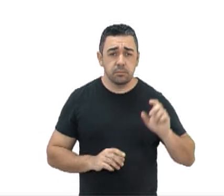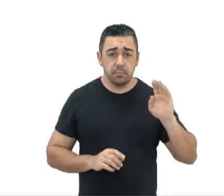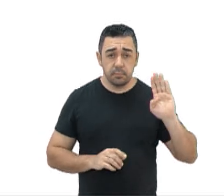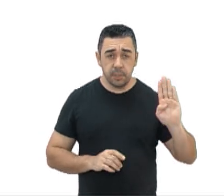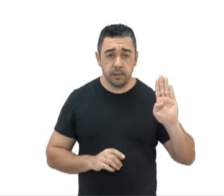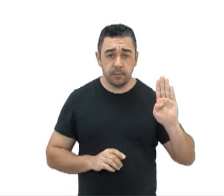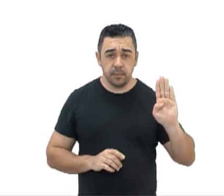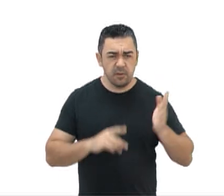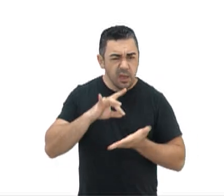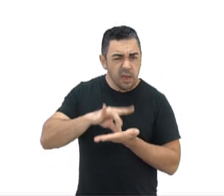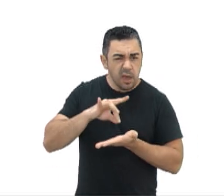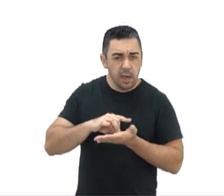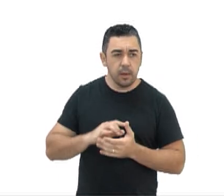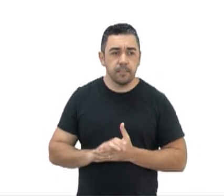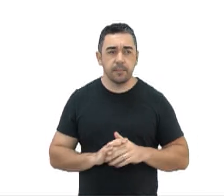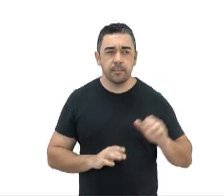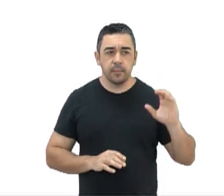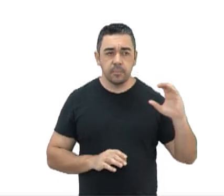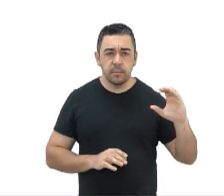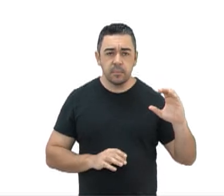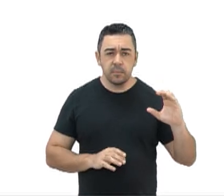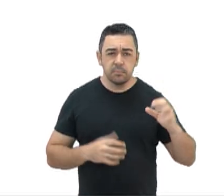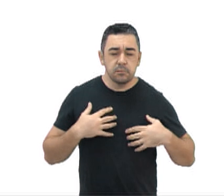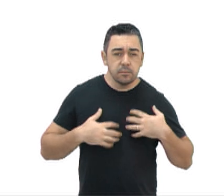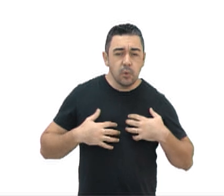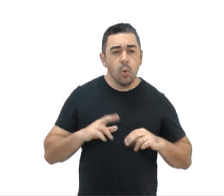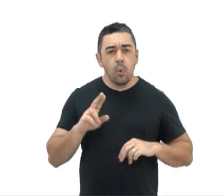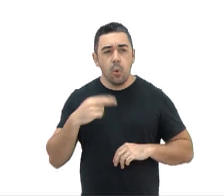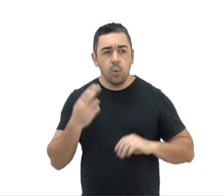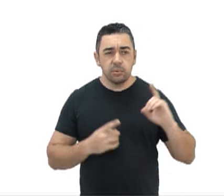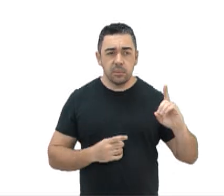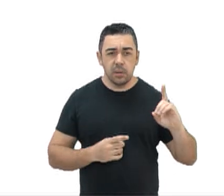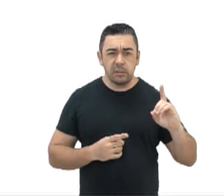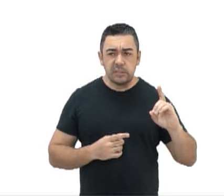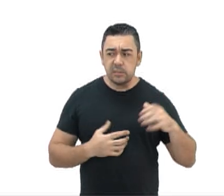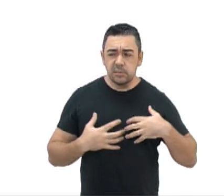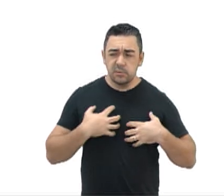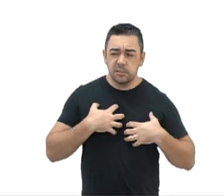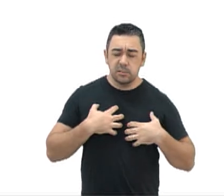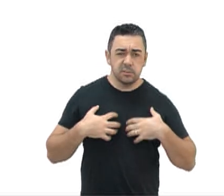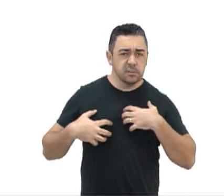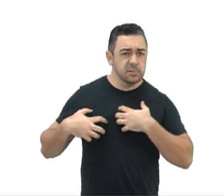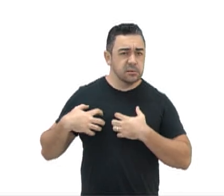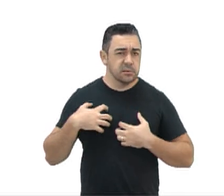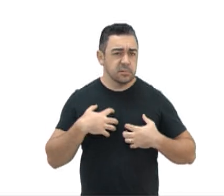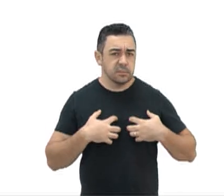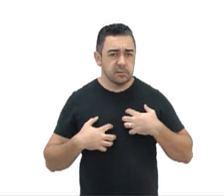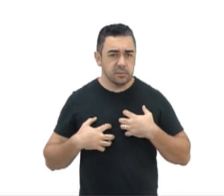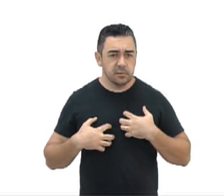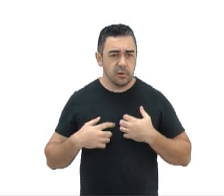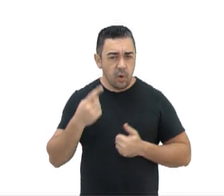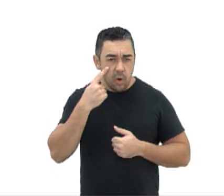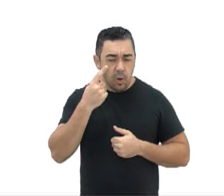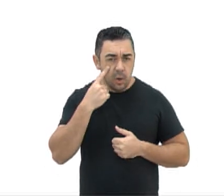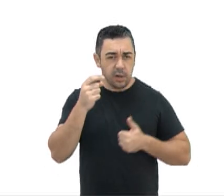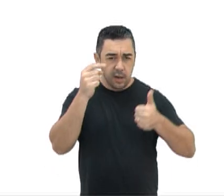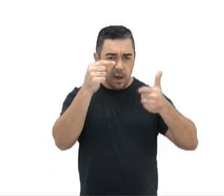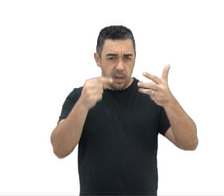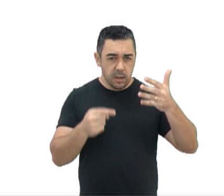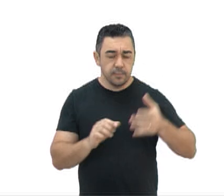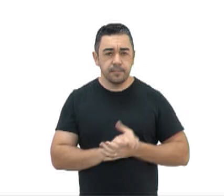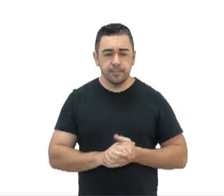realista, comovente ou perturbadora? Vamos pensar no sentido de cada uma das palavras.